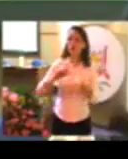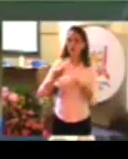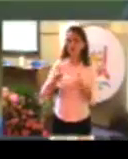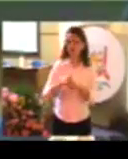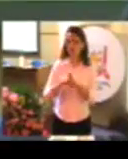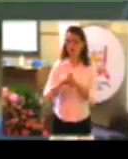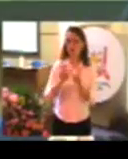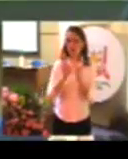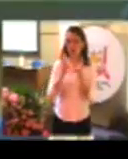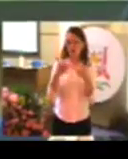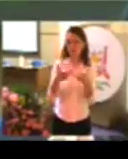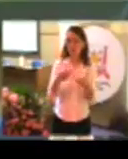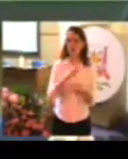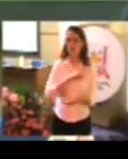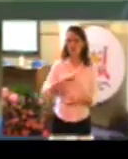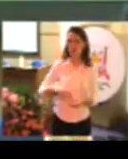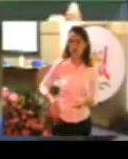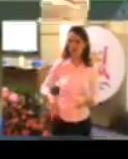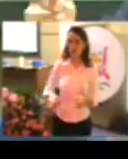Câmara,